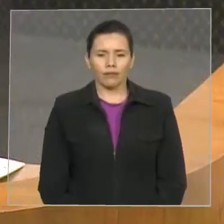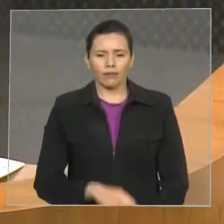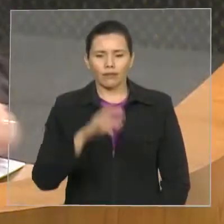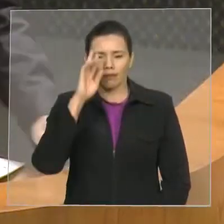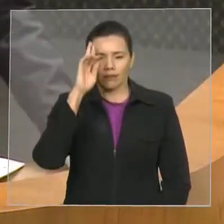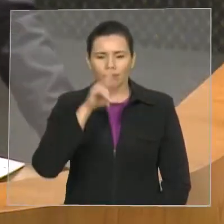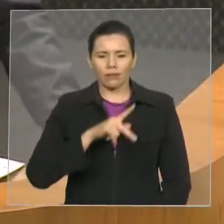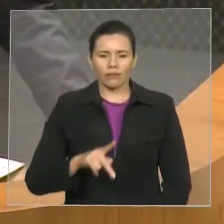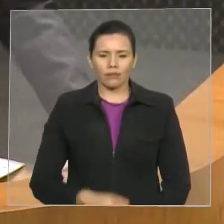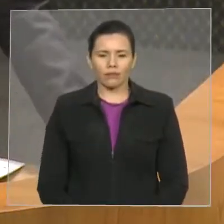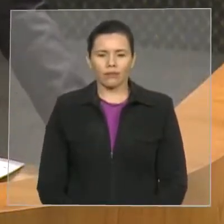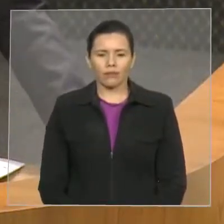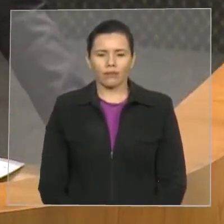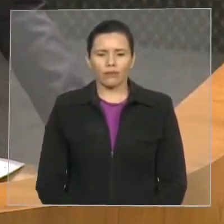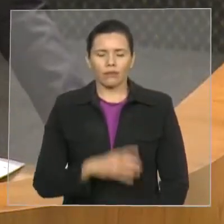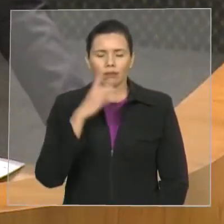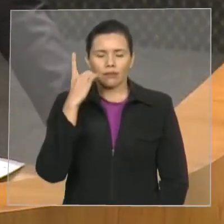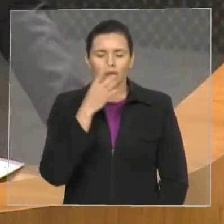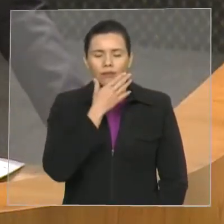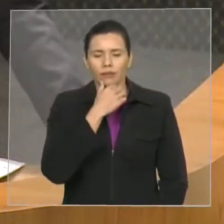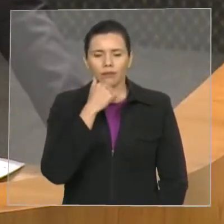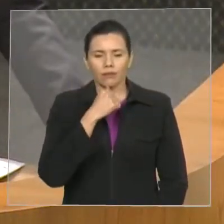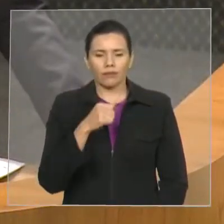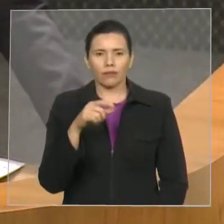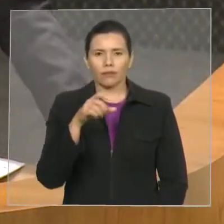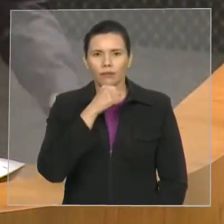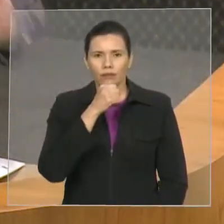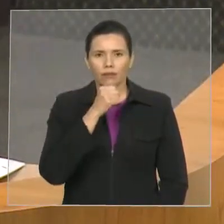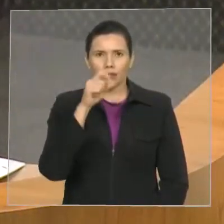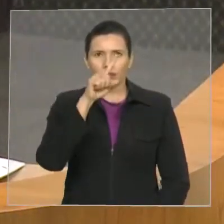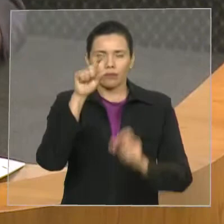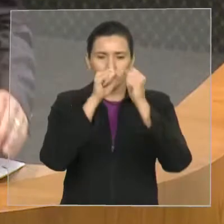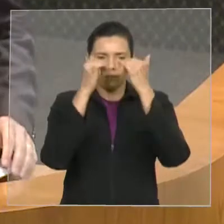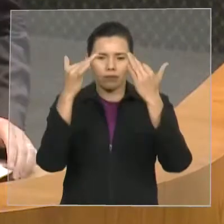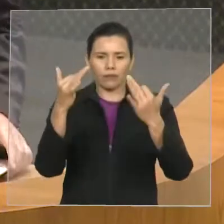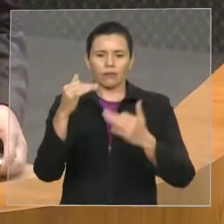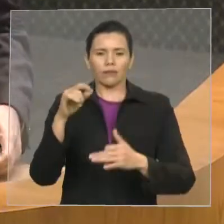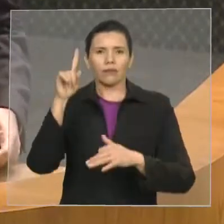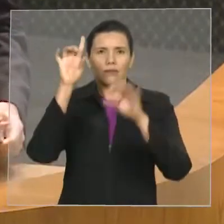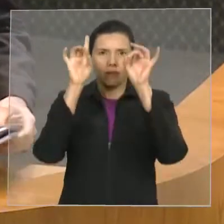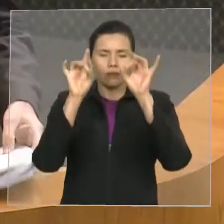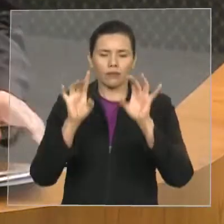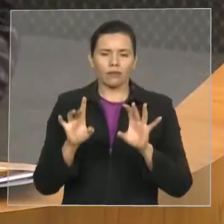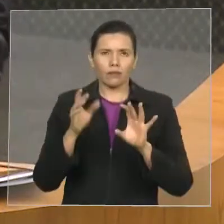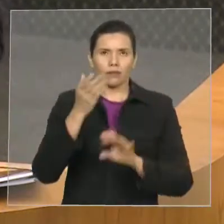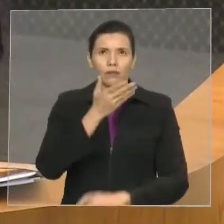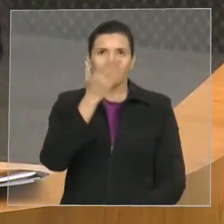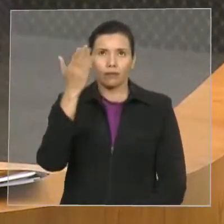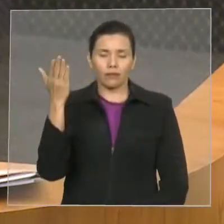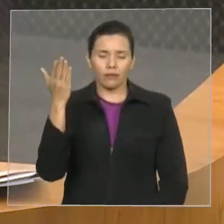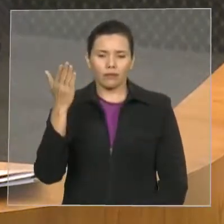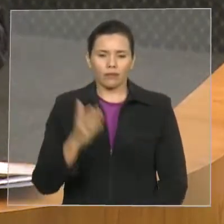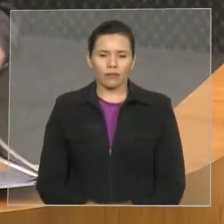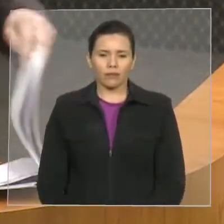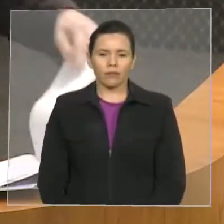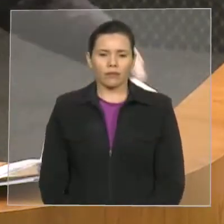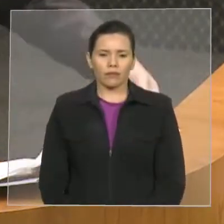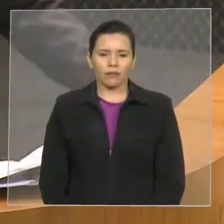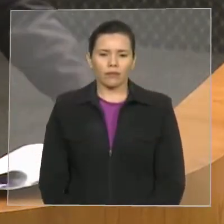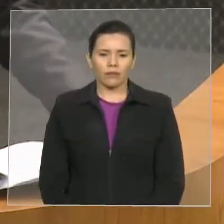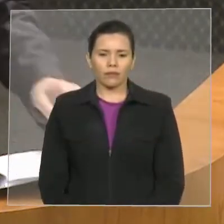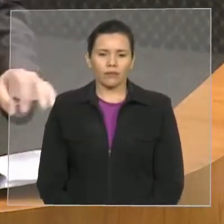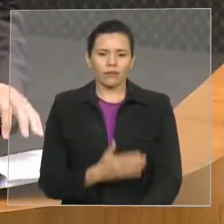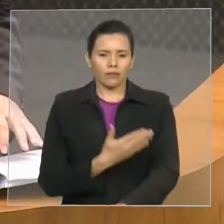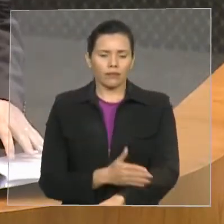senhores e senhoras deputadas, imprensa, galeria, de quem eu saúdo de forma especial, os estagiários do Núcleo